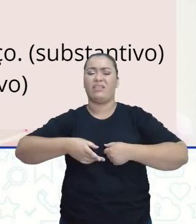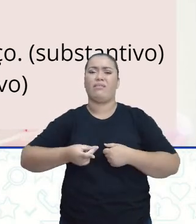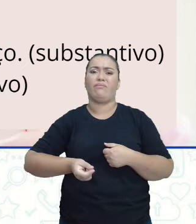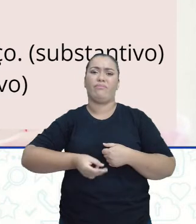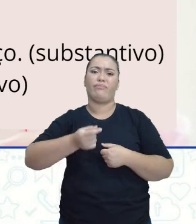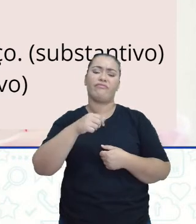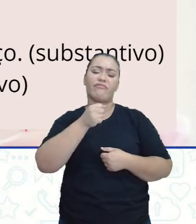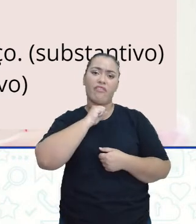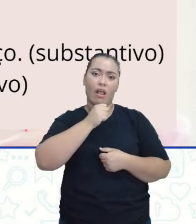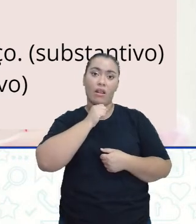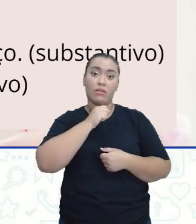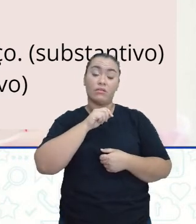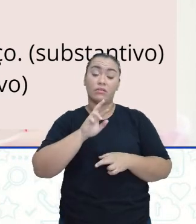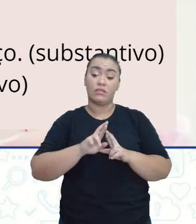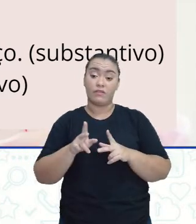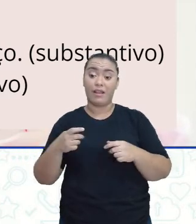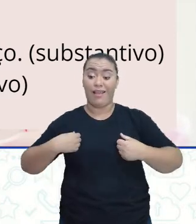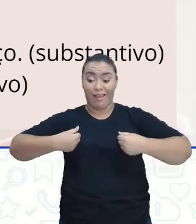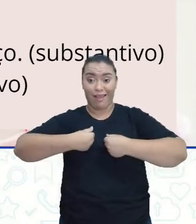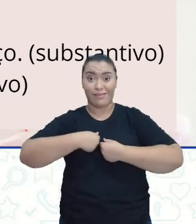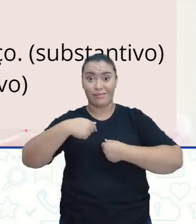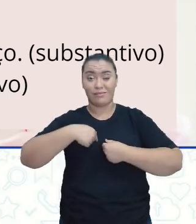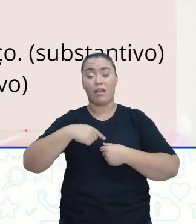quê? Um adjetivo. Percebem?